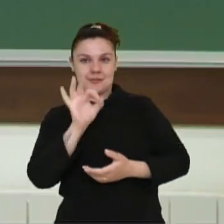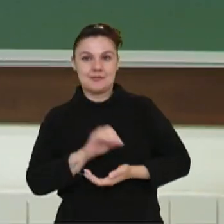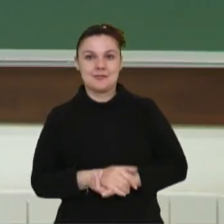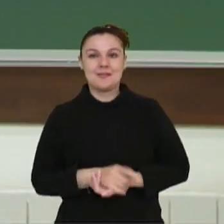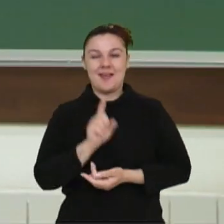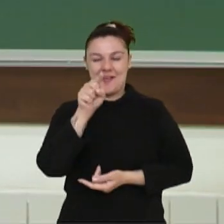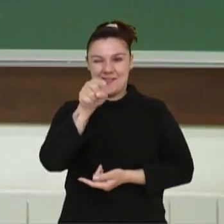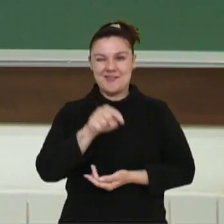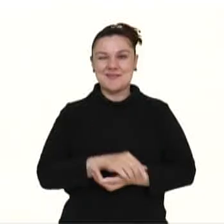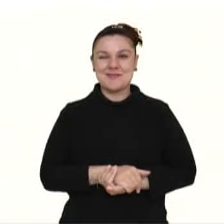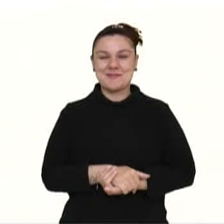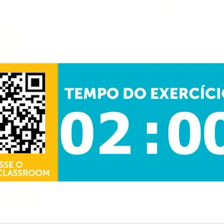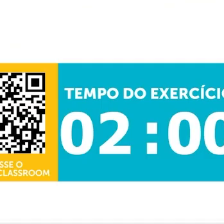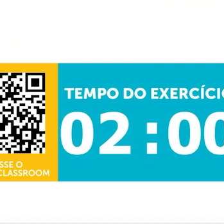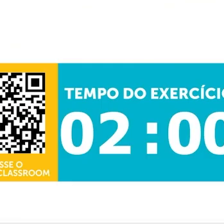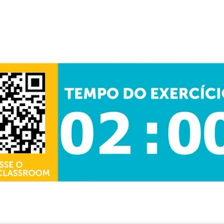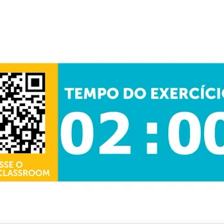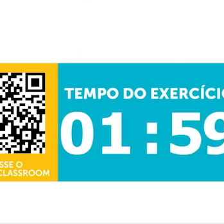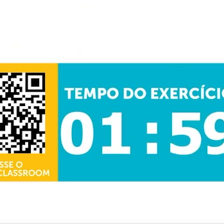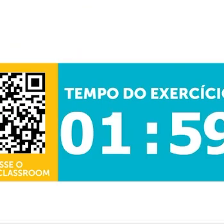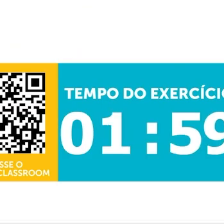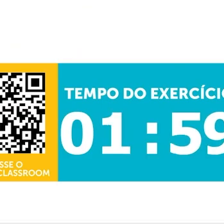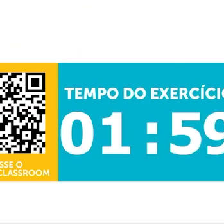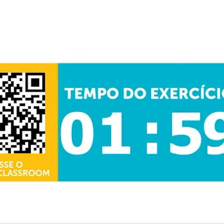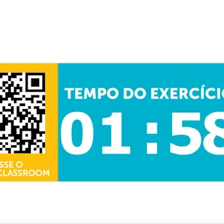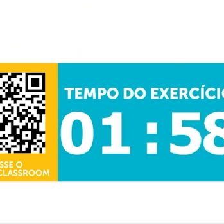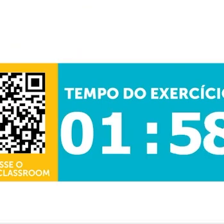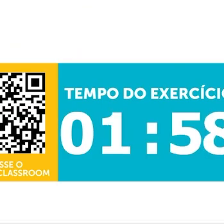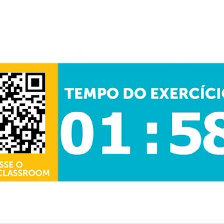corretas. Agora é com vocês.